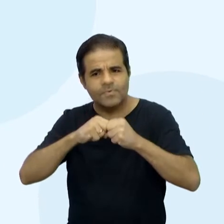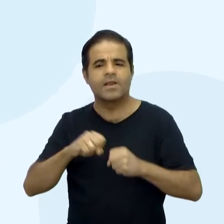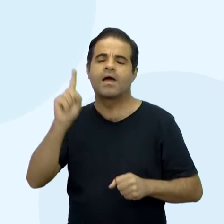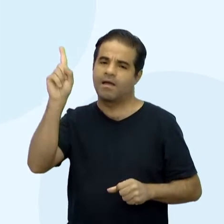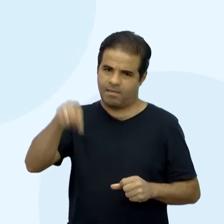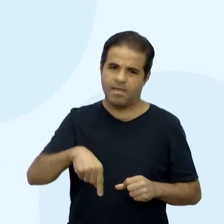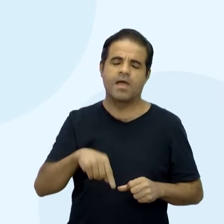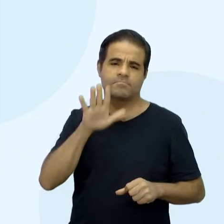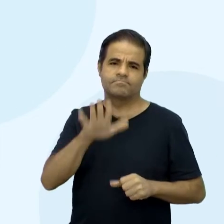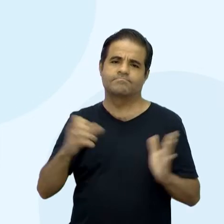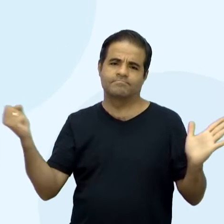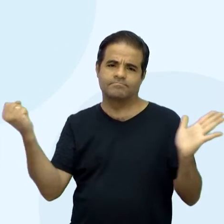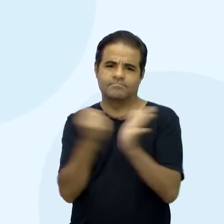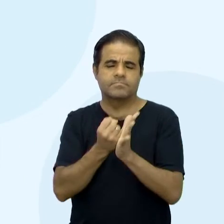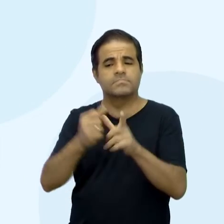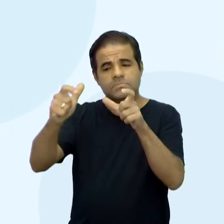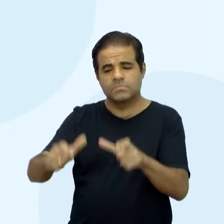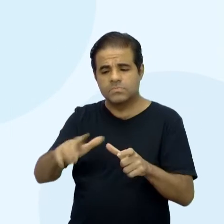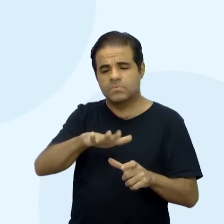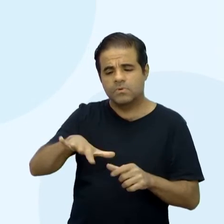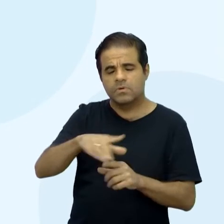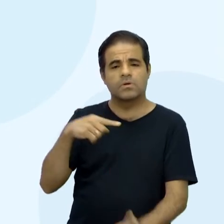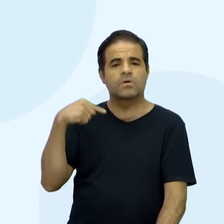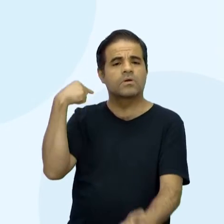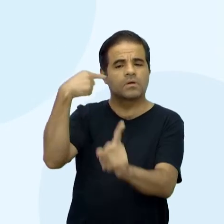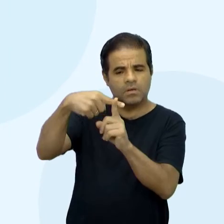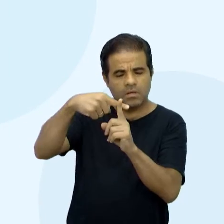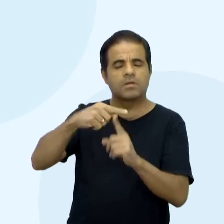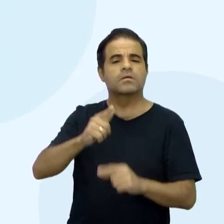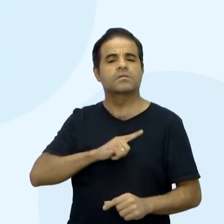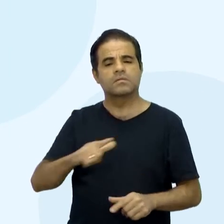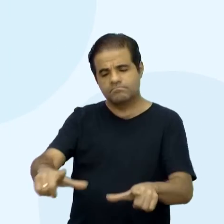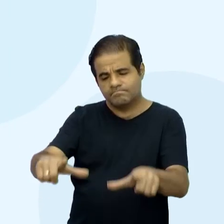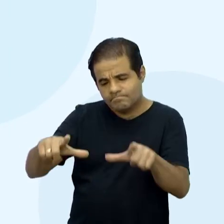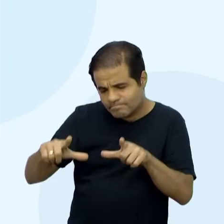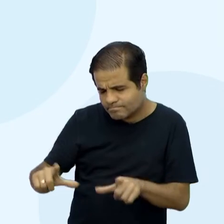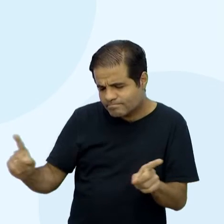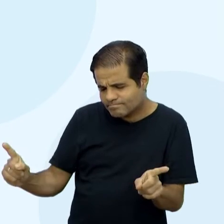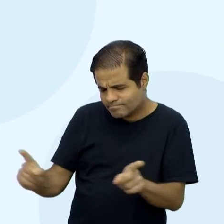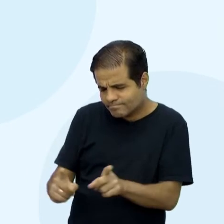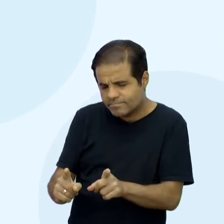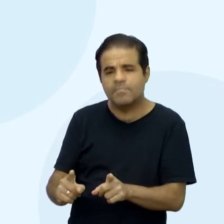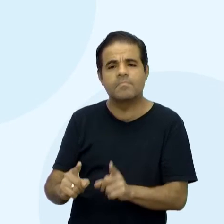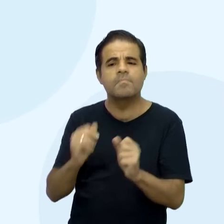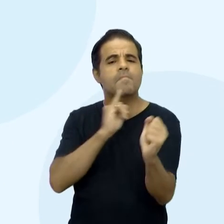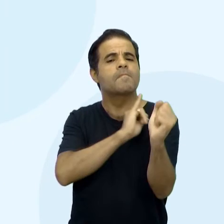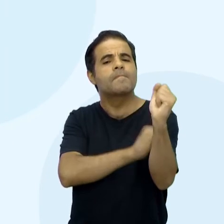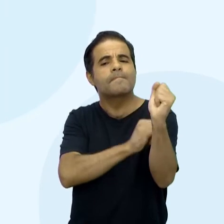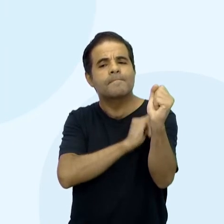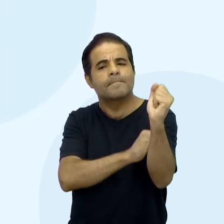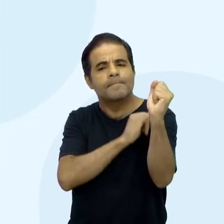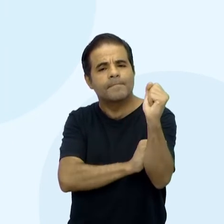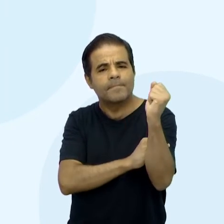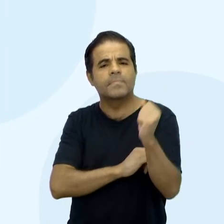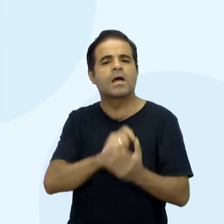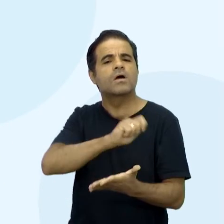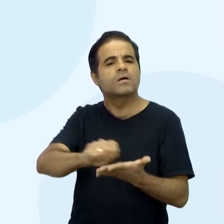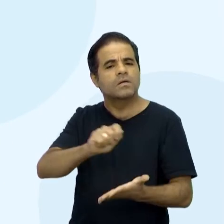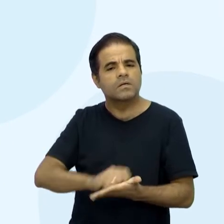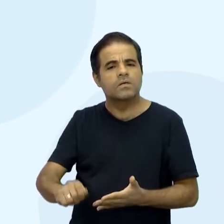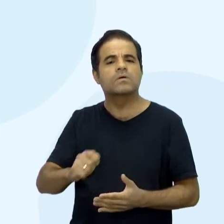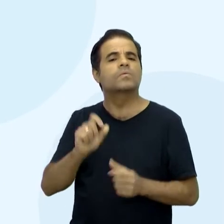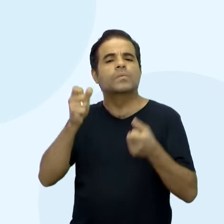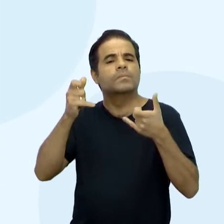onde fica marcado a localização da igreja. E nós temos uma plaquinha também em metal, onde está escrito